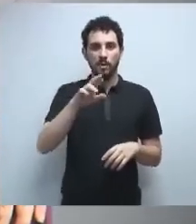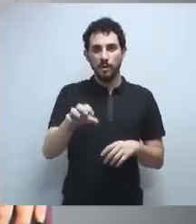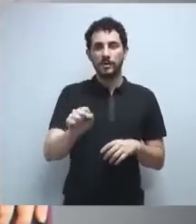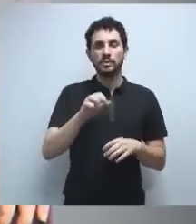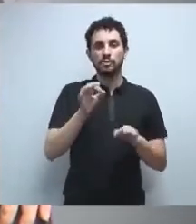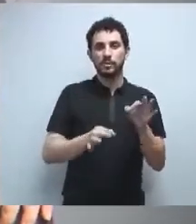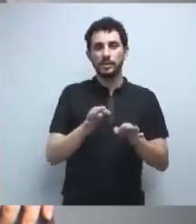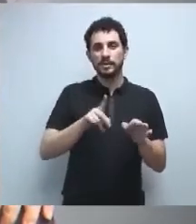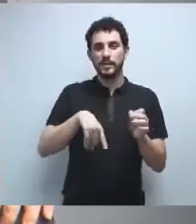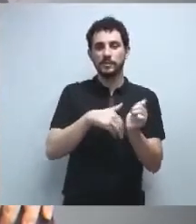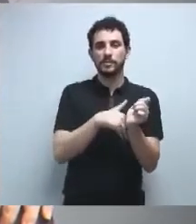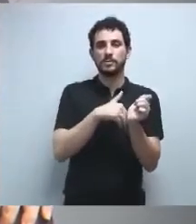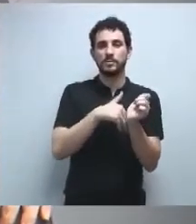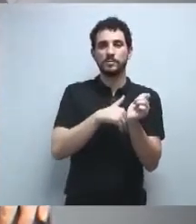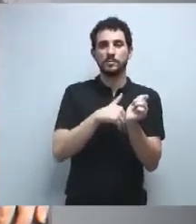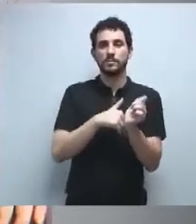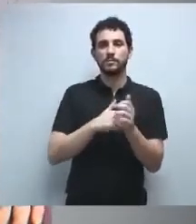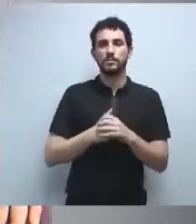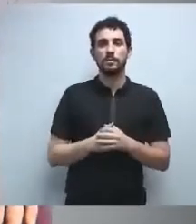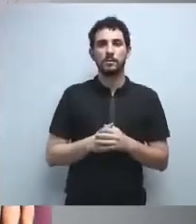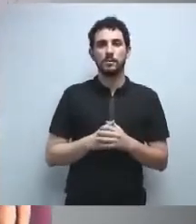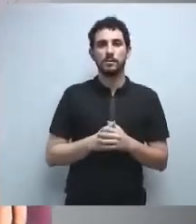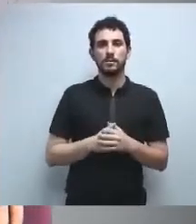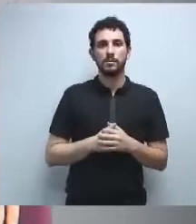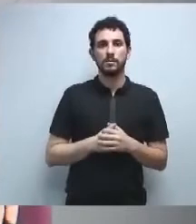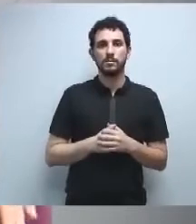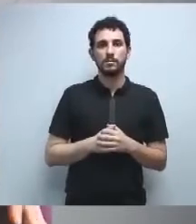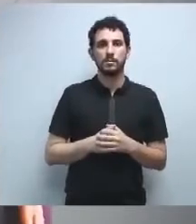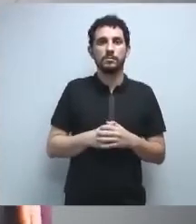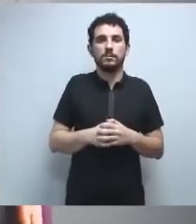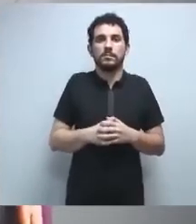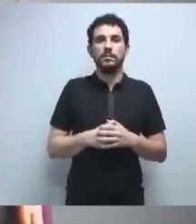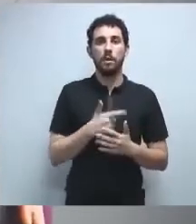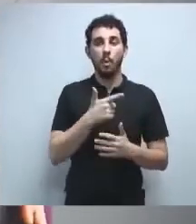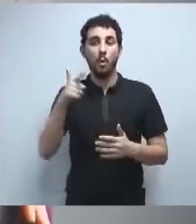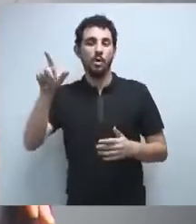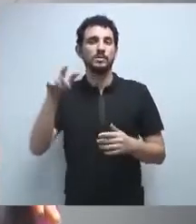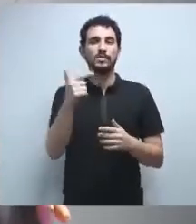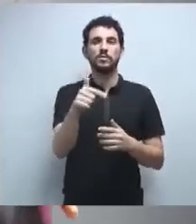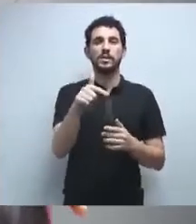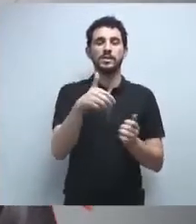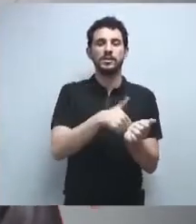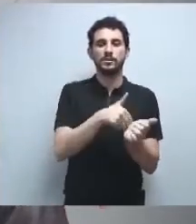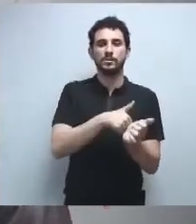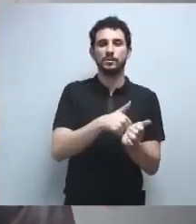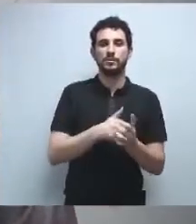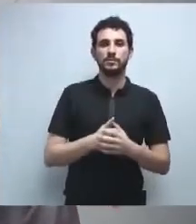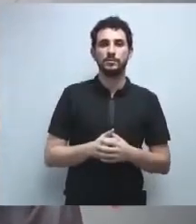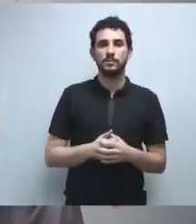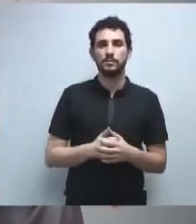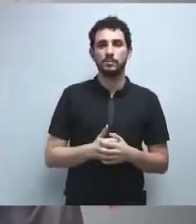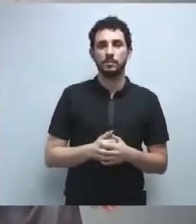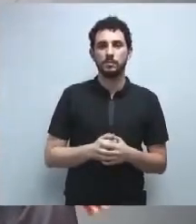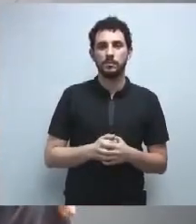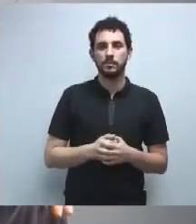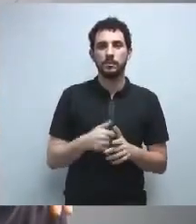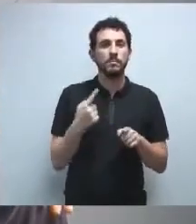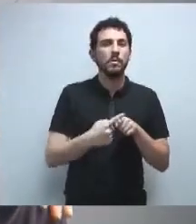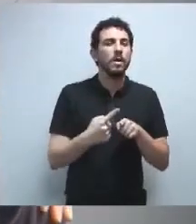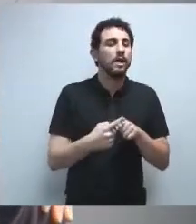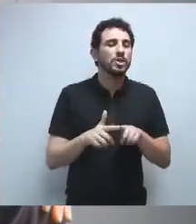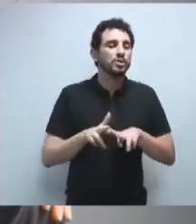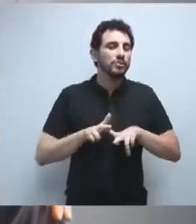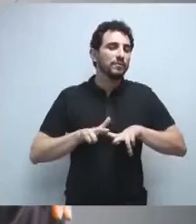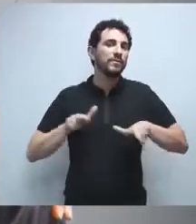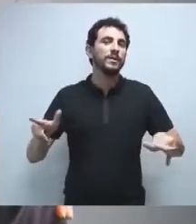sigilo e as outras não têm sigilo porque essa